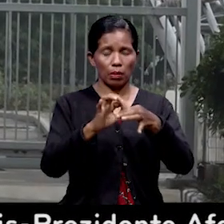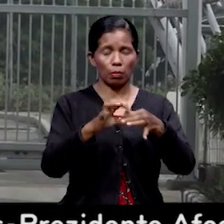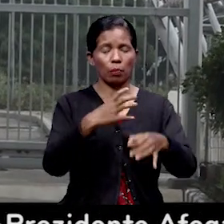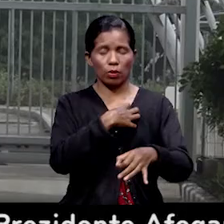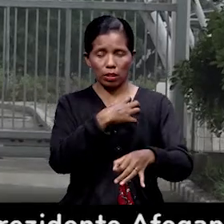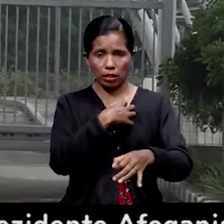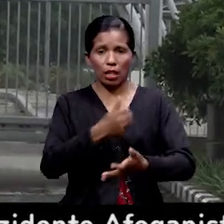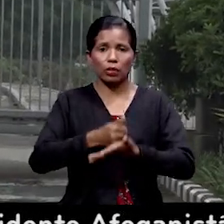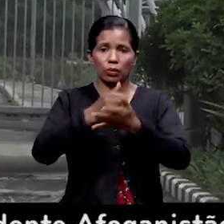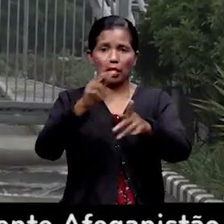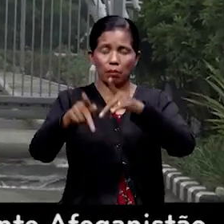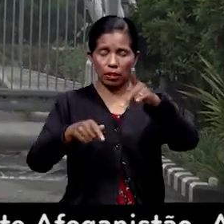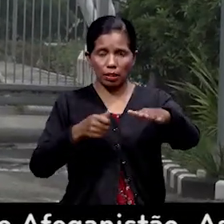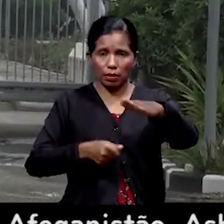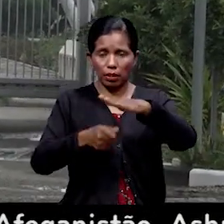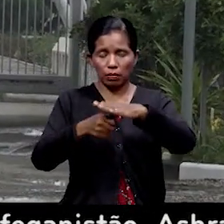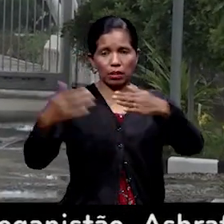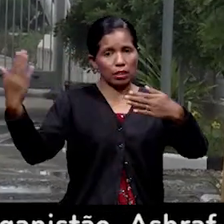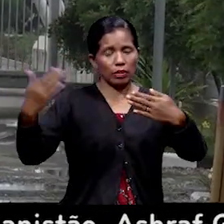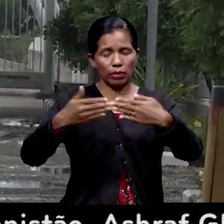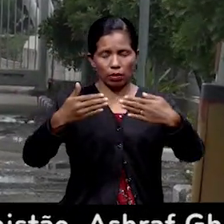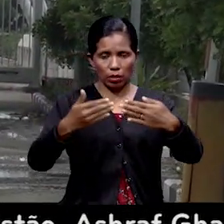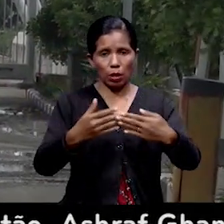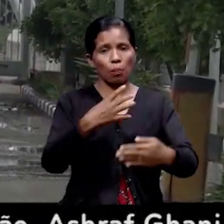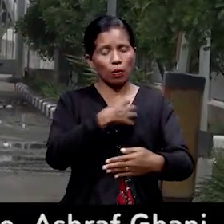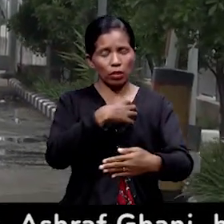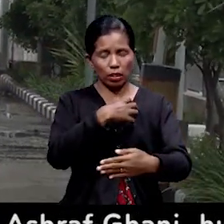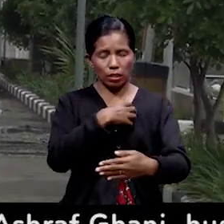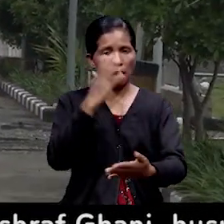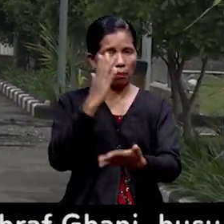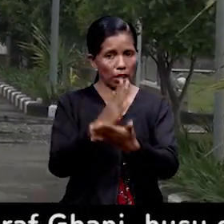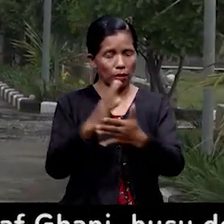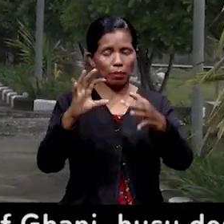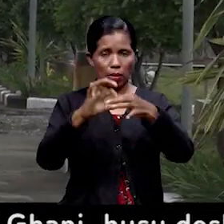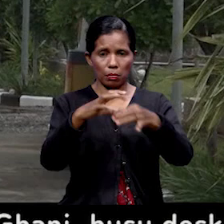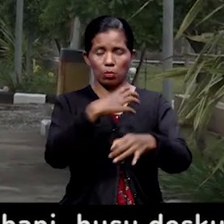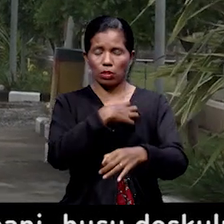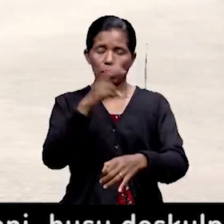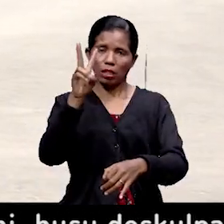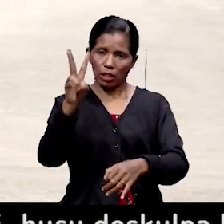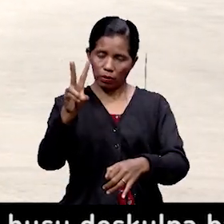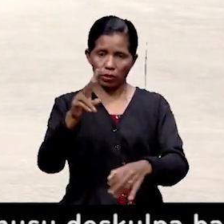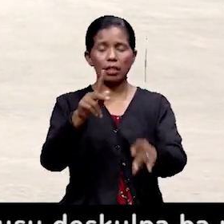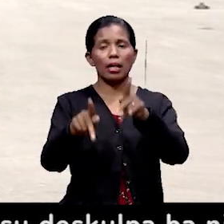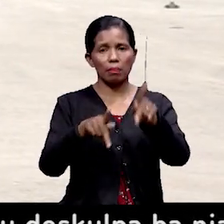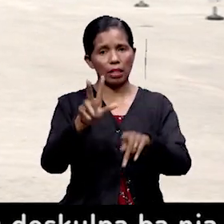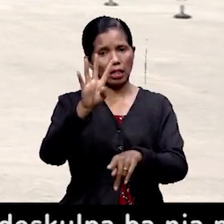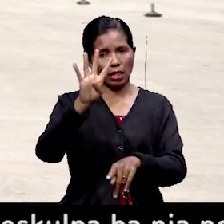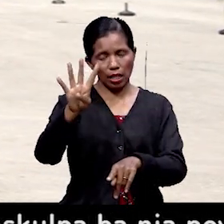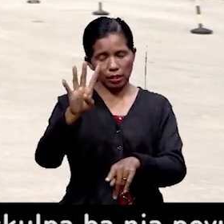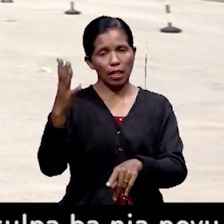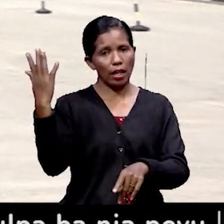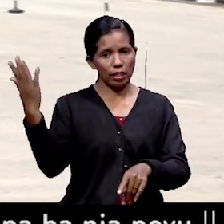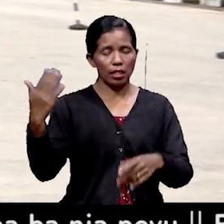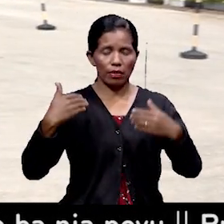linha fronteira. Comando Pentele-Nenroa, membro do Pentele-Nenroa, enquanto o Nainrat se irá realizar o processo de investigação,